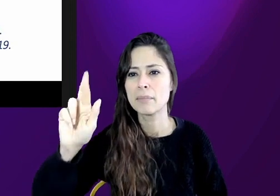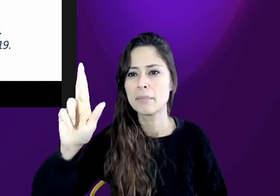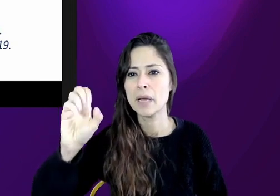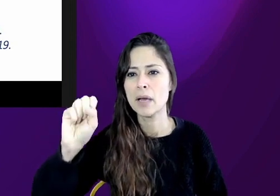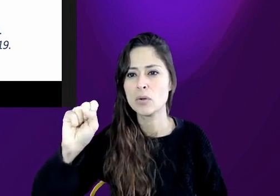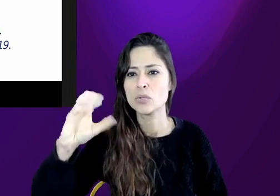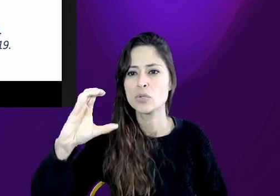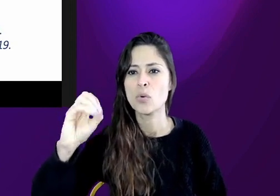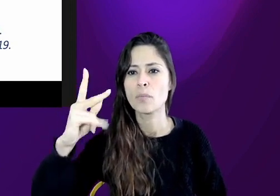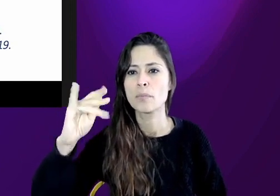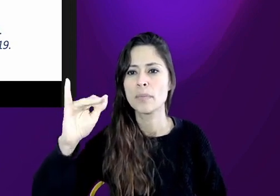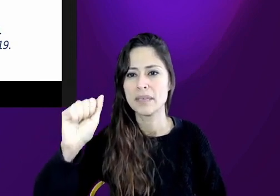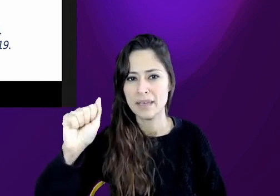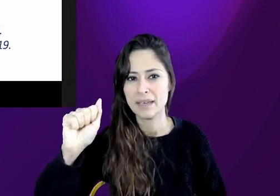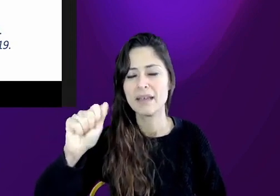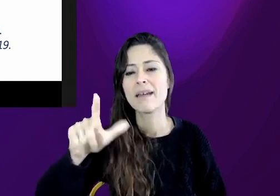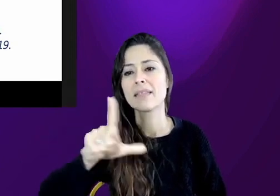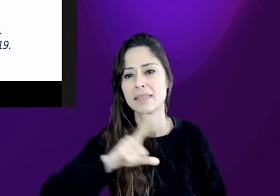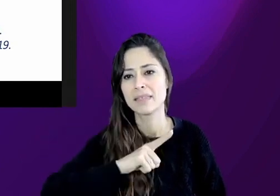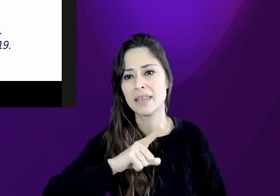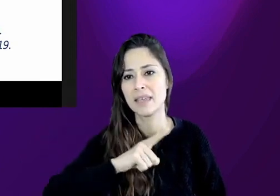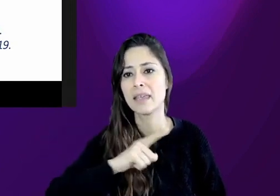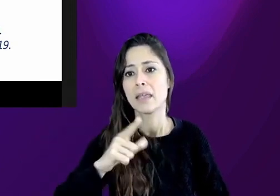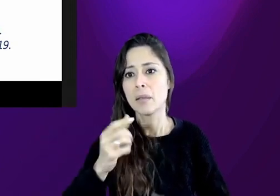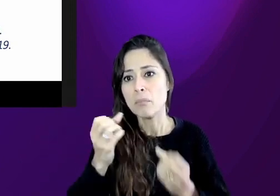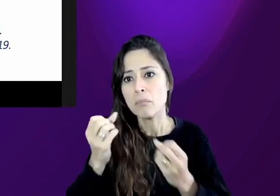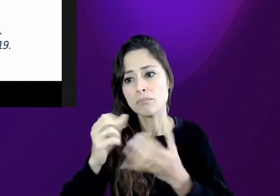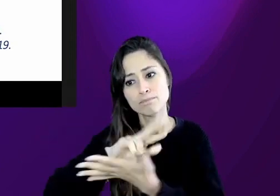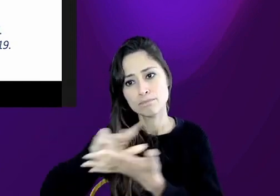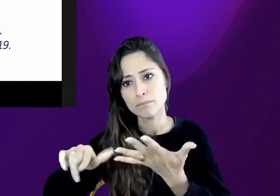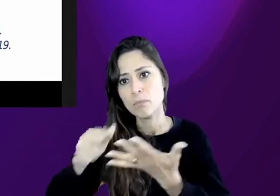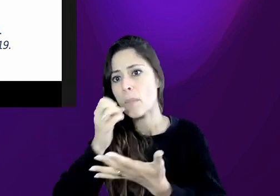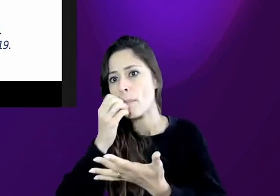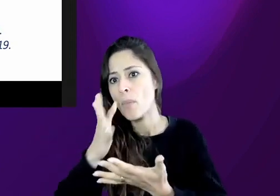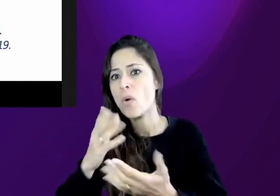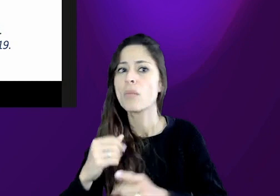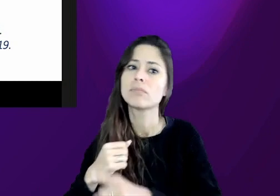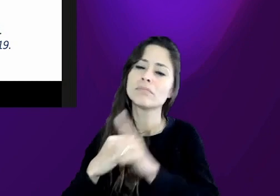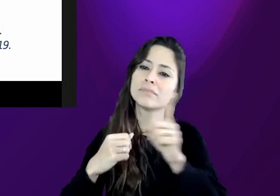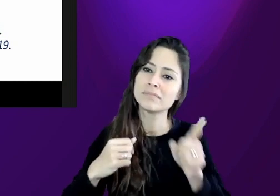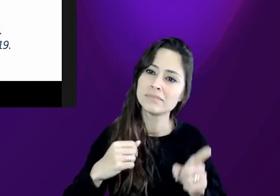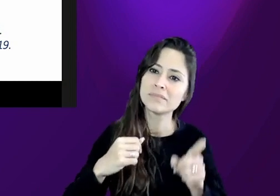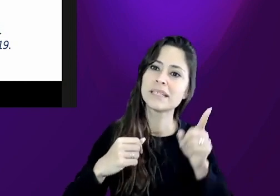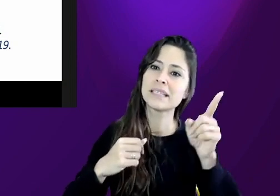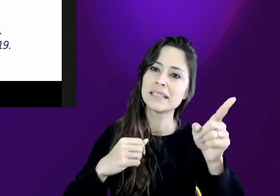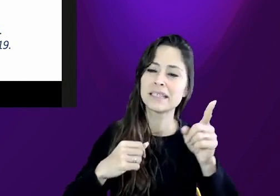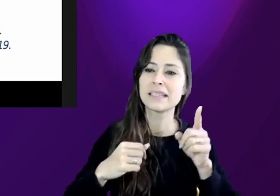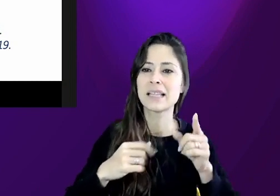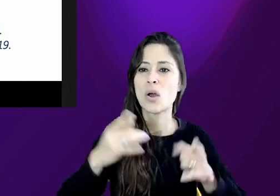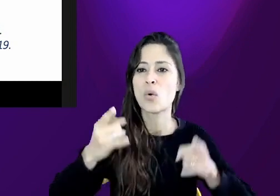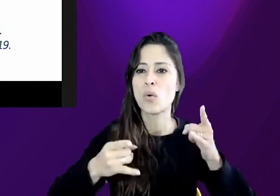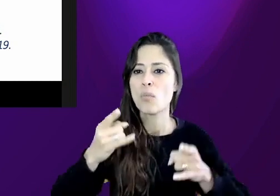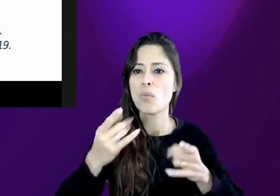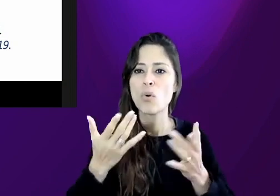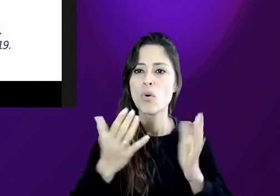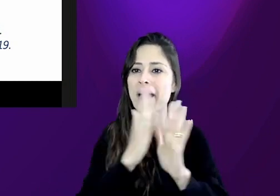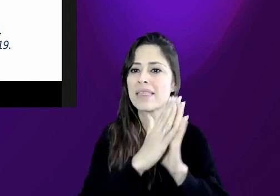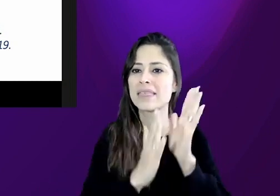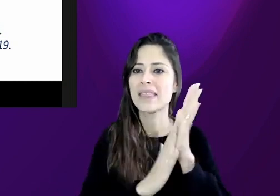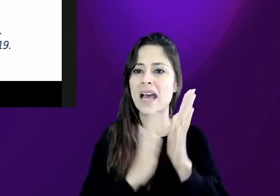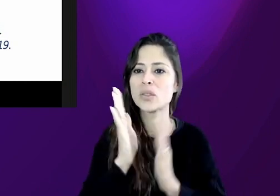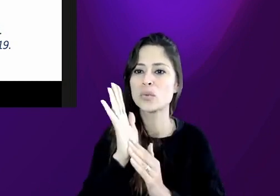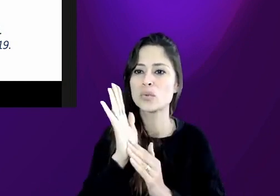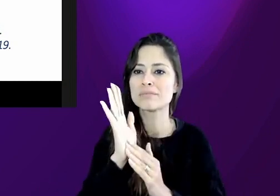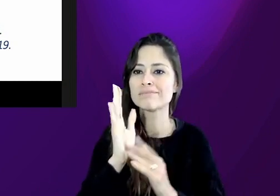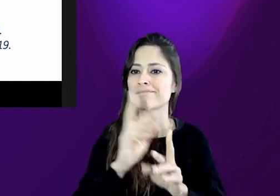na cirurgia robótica nós temos a ausência completa de tato, Nós temos também a necessidade de um treinamento extensivo